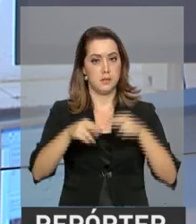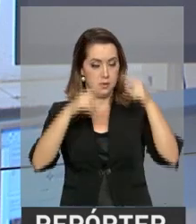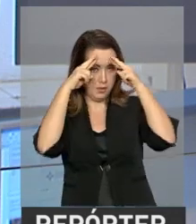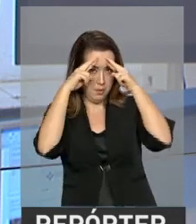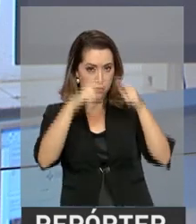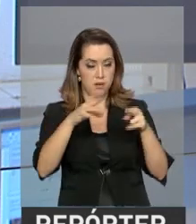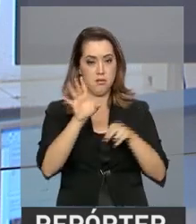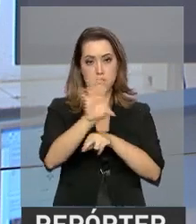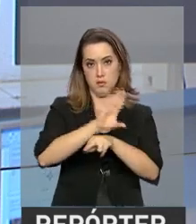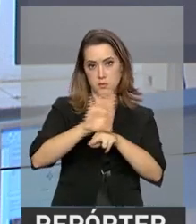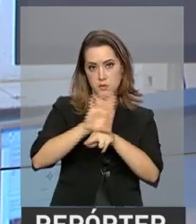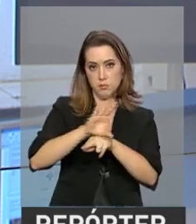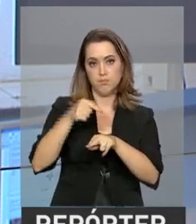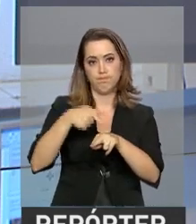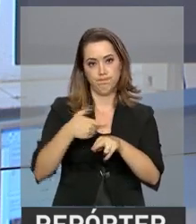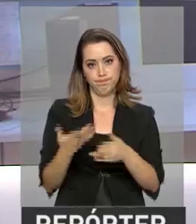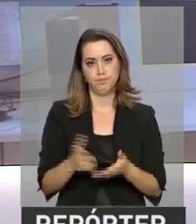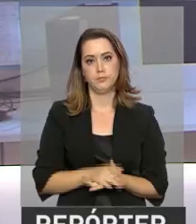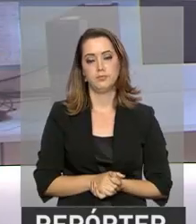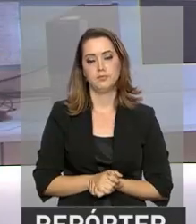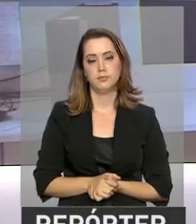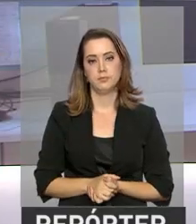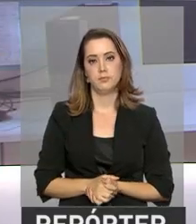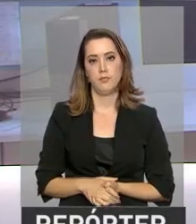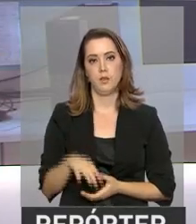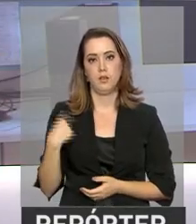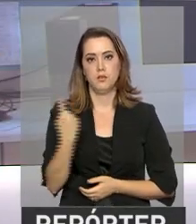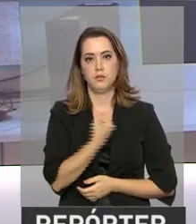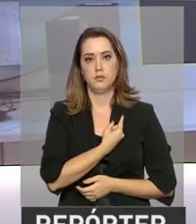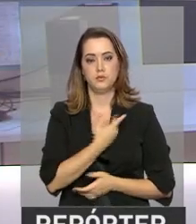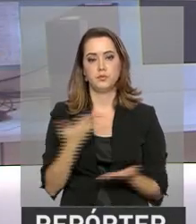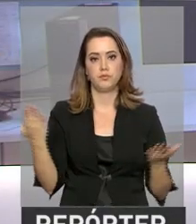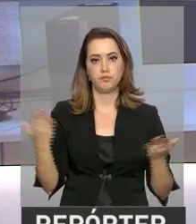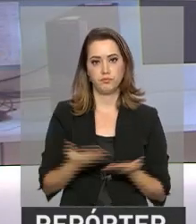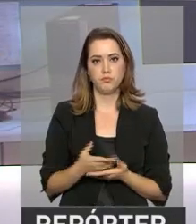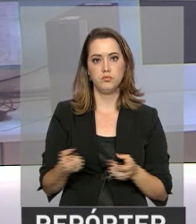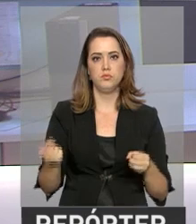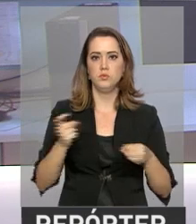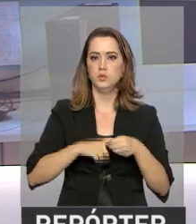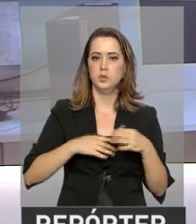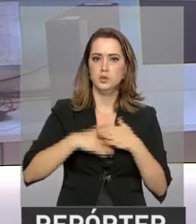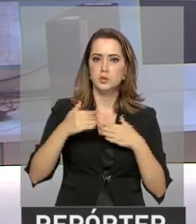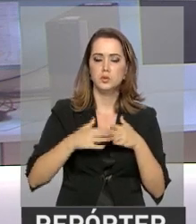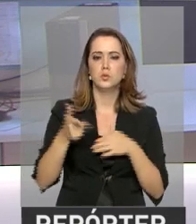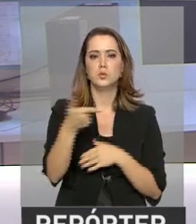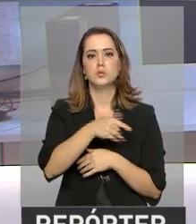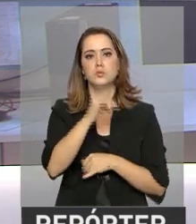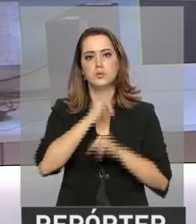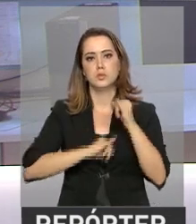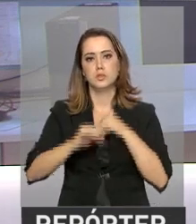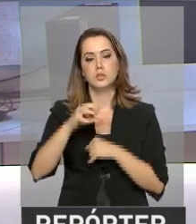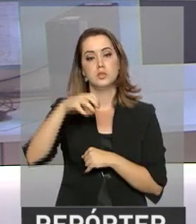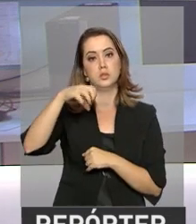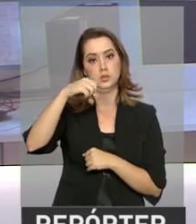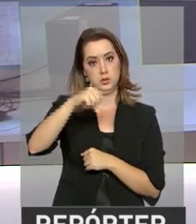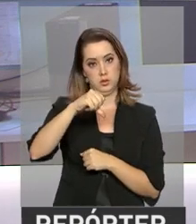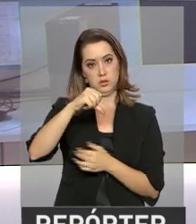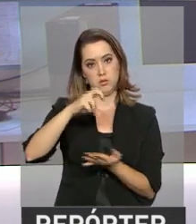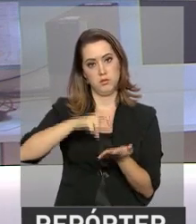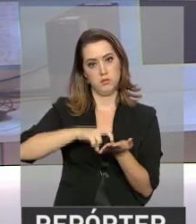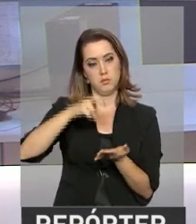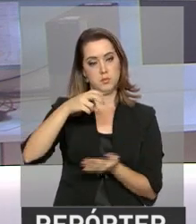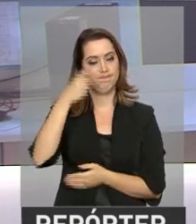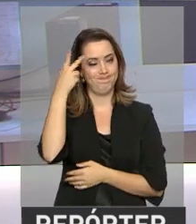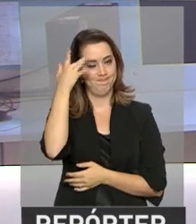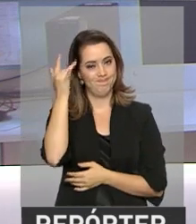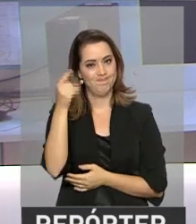e garantias constitucionais. E nós ficamos por aqui. Voltamos a qualquer momento com outras informações ou amanhã, às